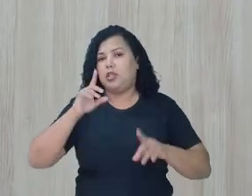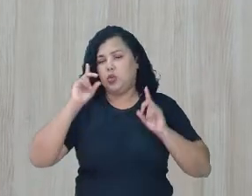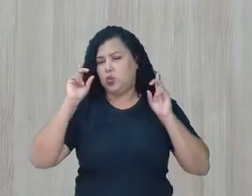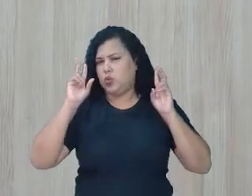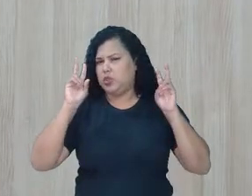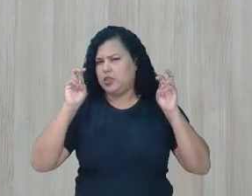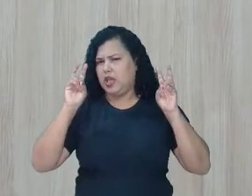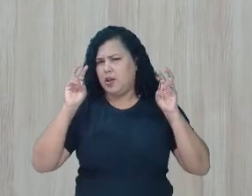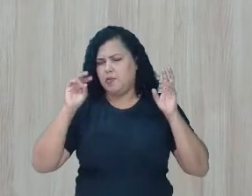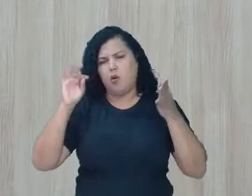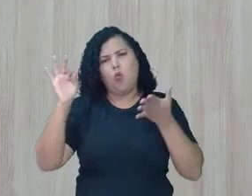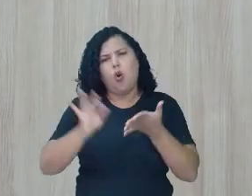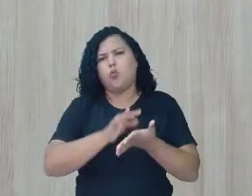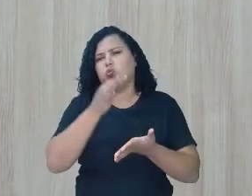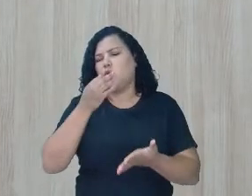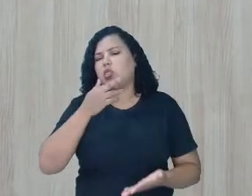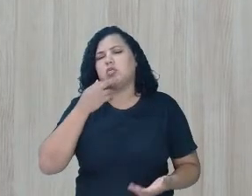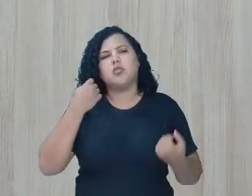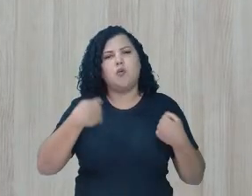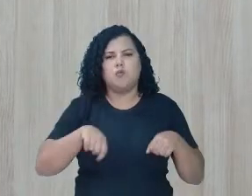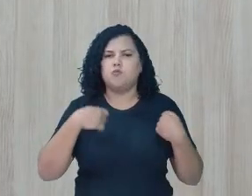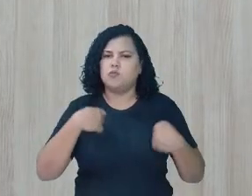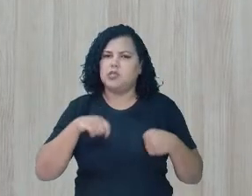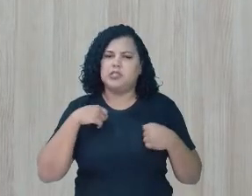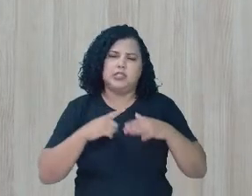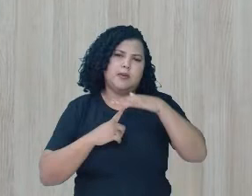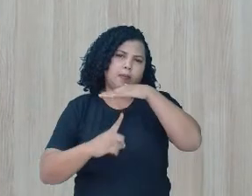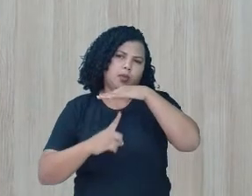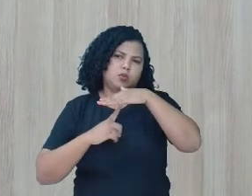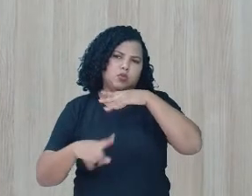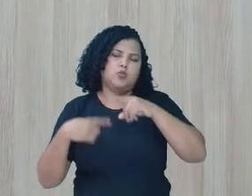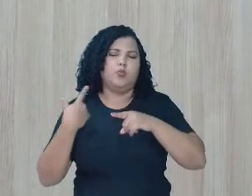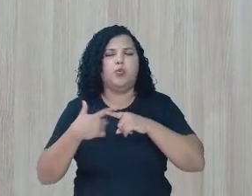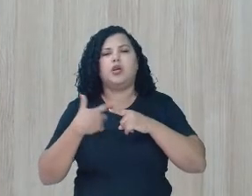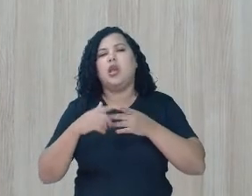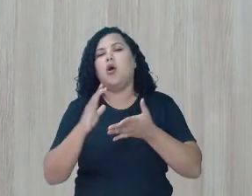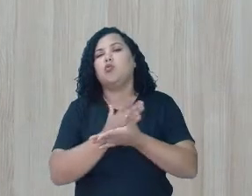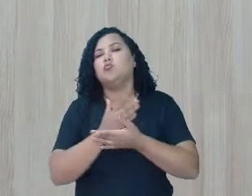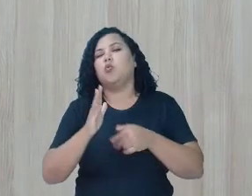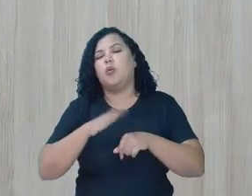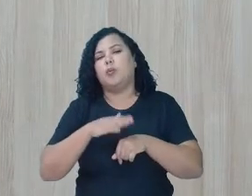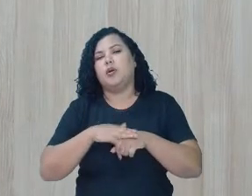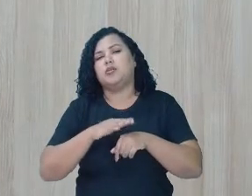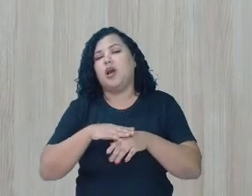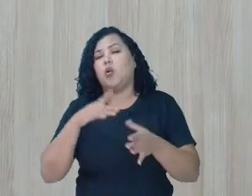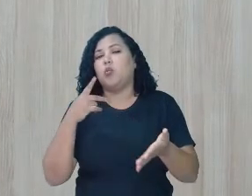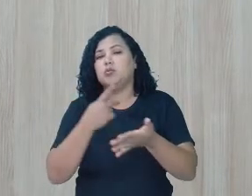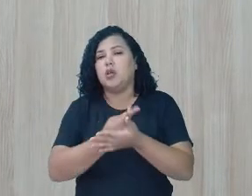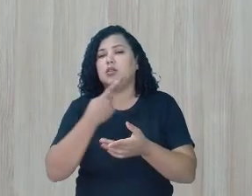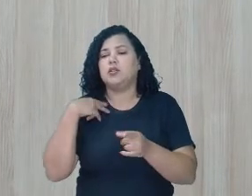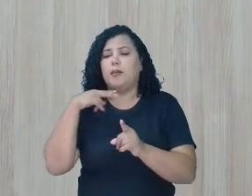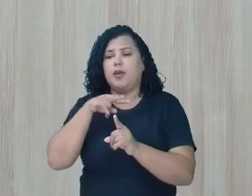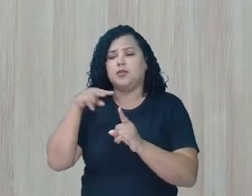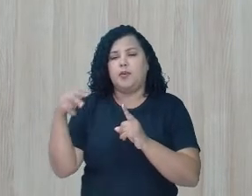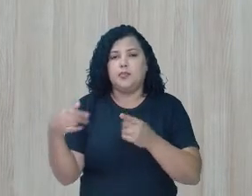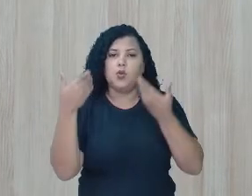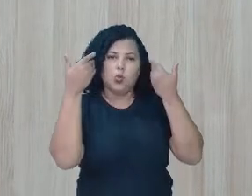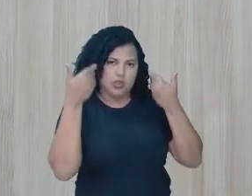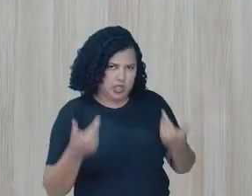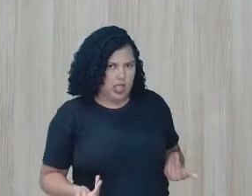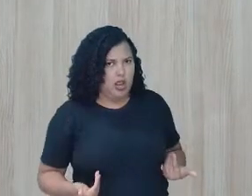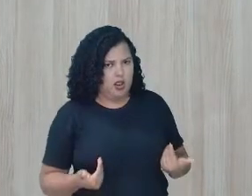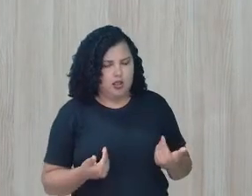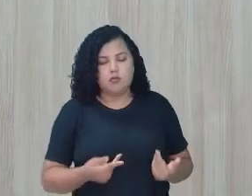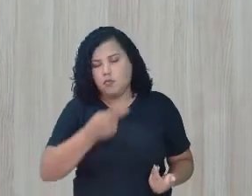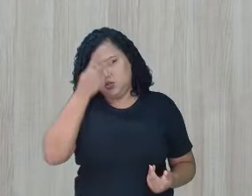assunto, o cronista ele não precisa de personagens, porque muitas vezes a crônica acontece na visão da primeira pessoa, daquela ali que